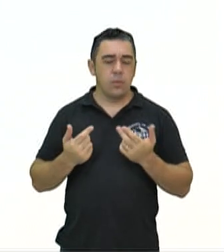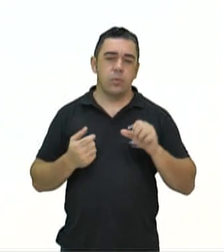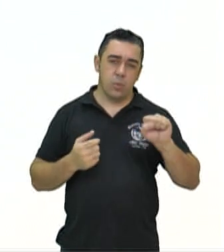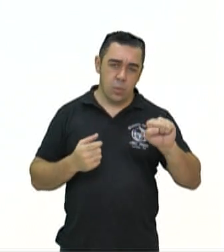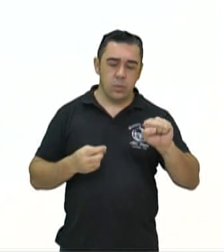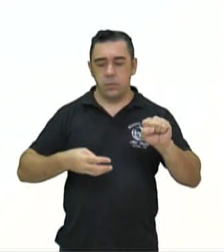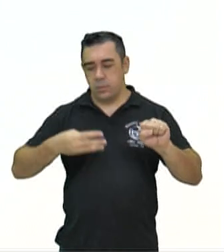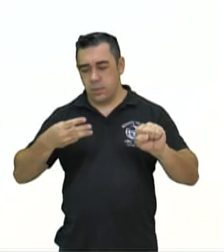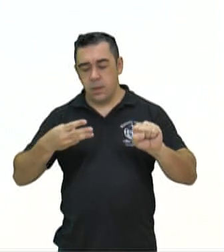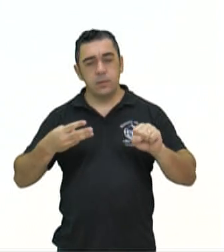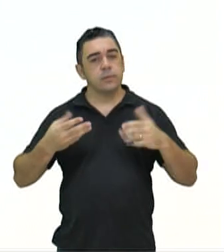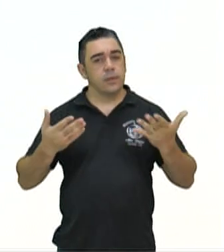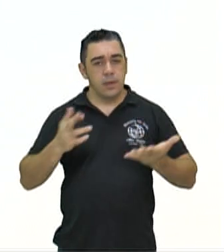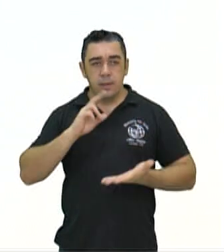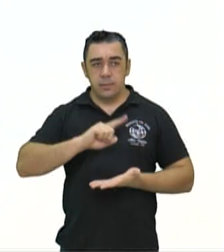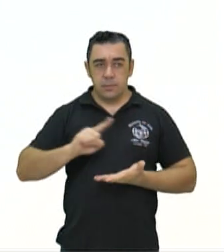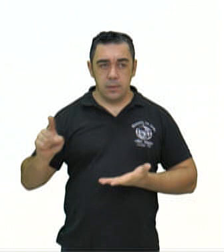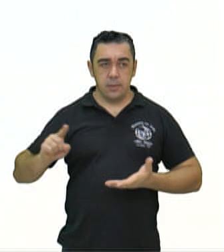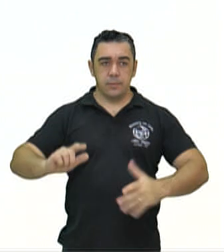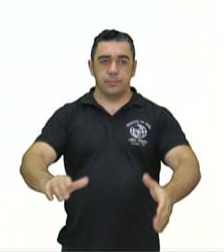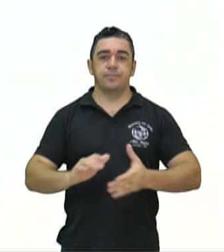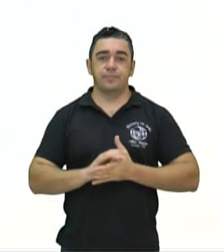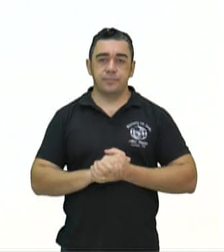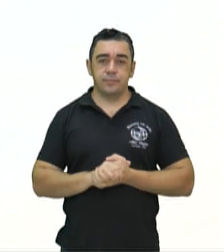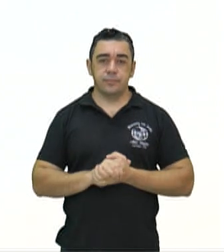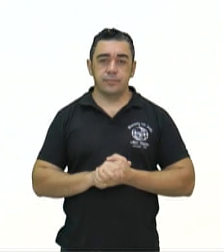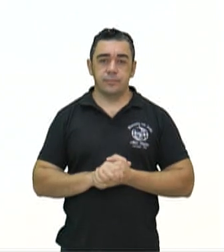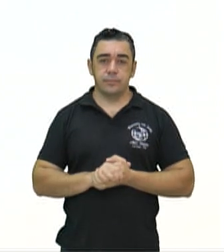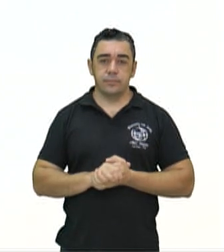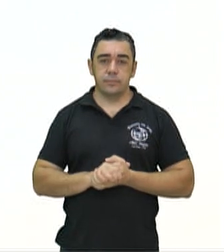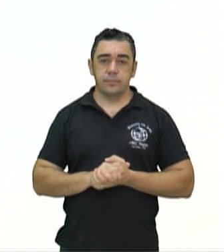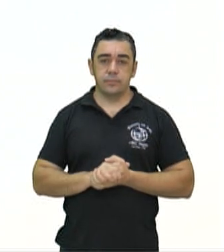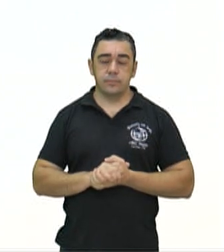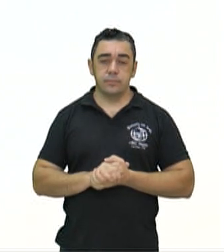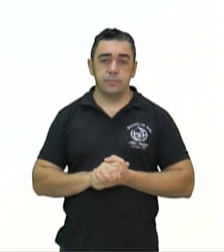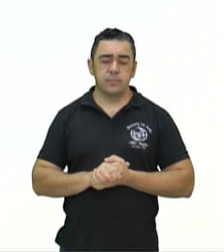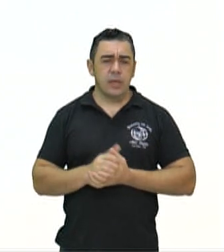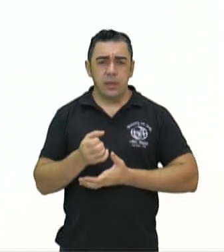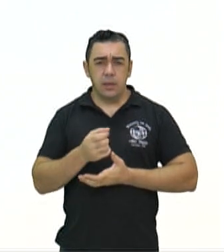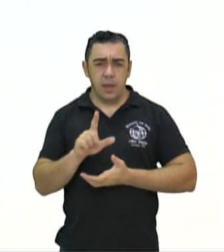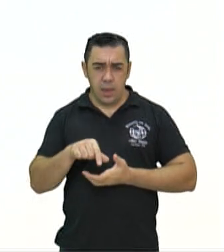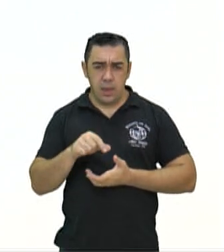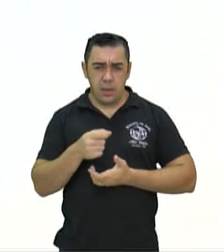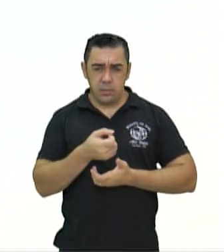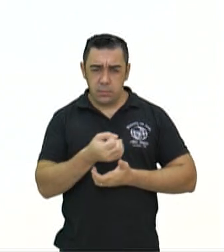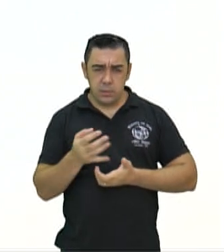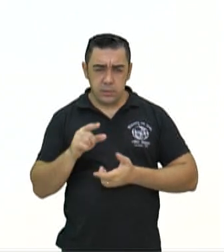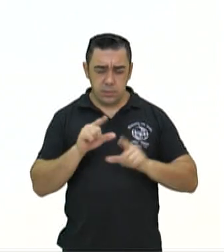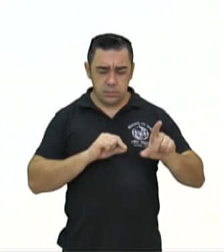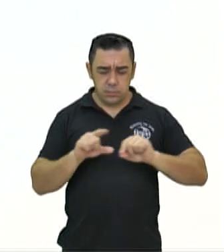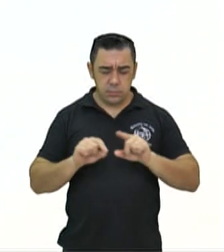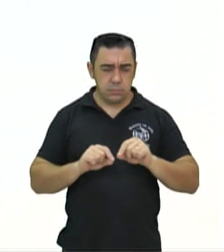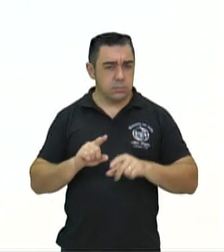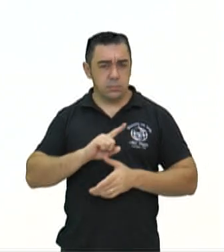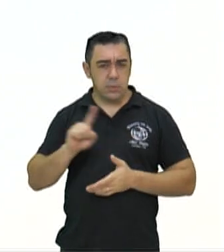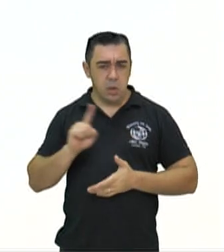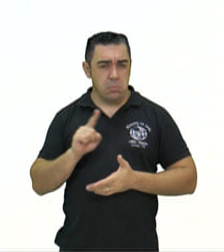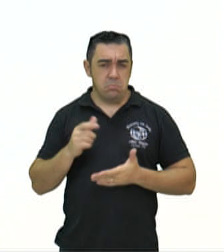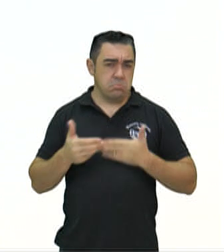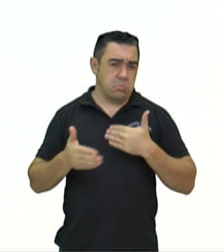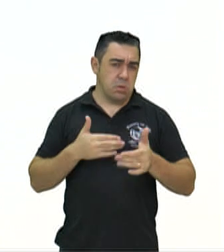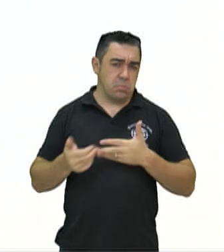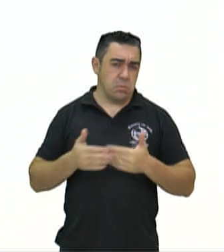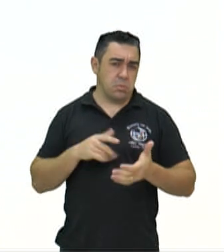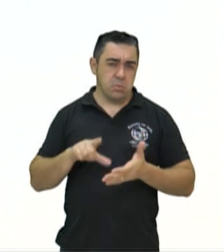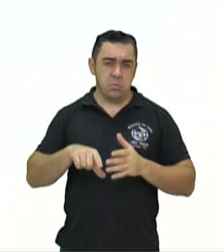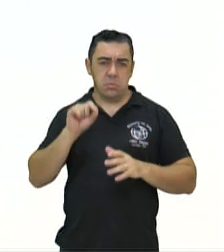de objetos. Então, a resposta é não. E a ordem? A ordem aqui importa? Não, né?